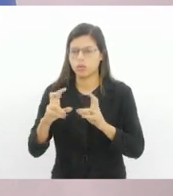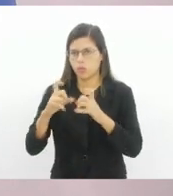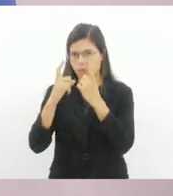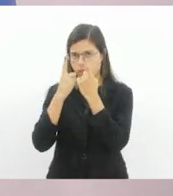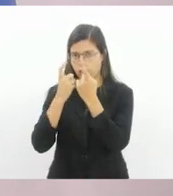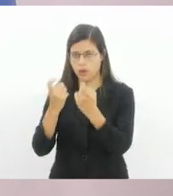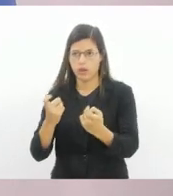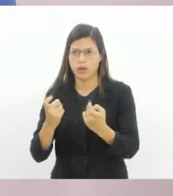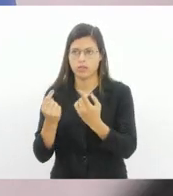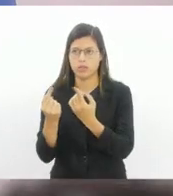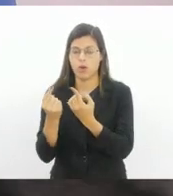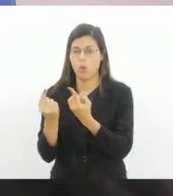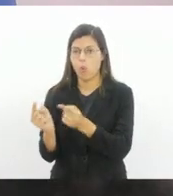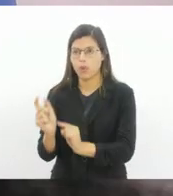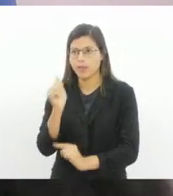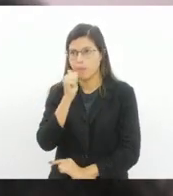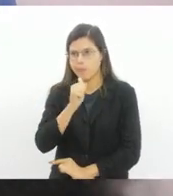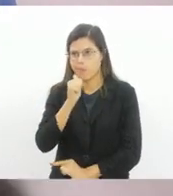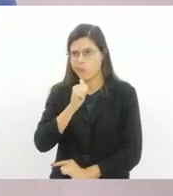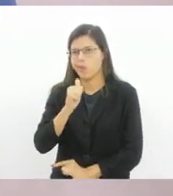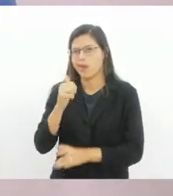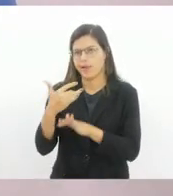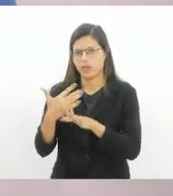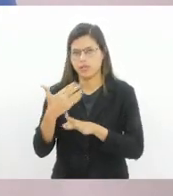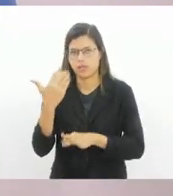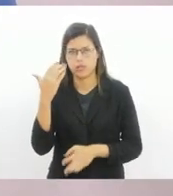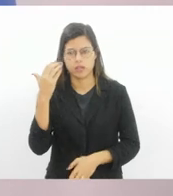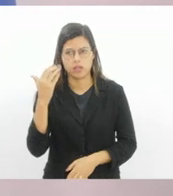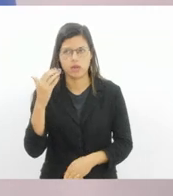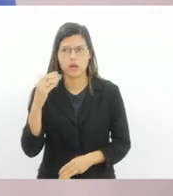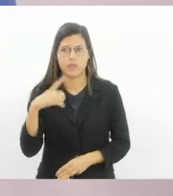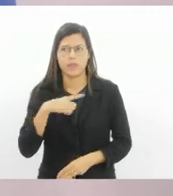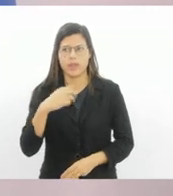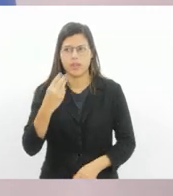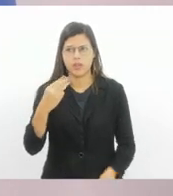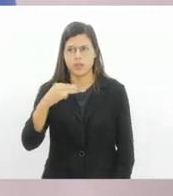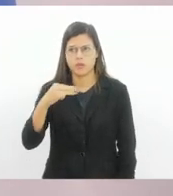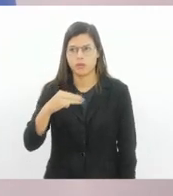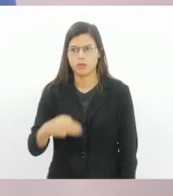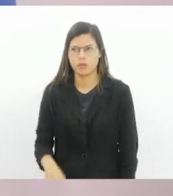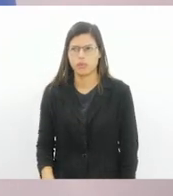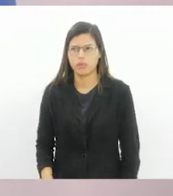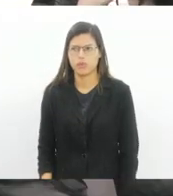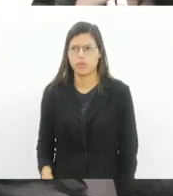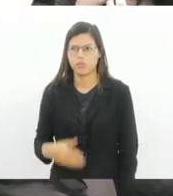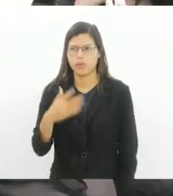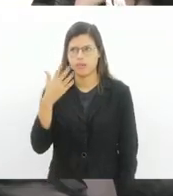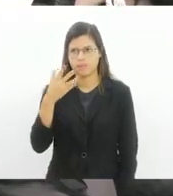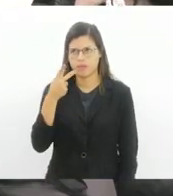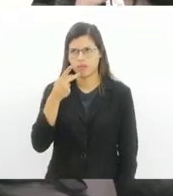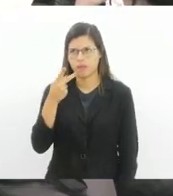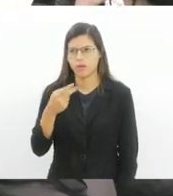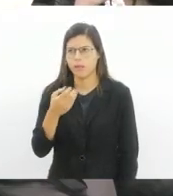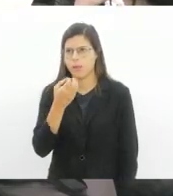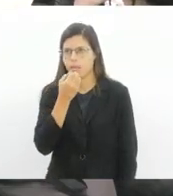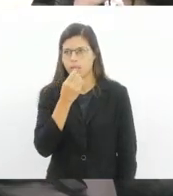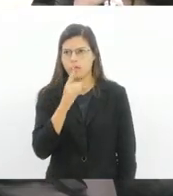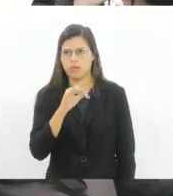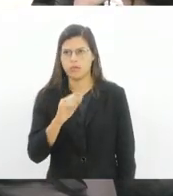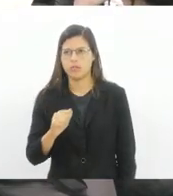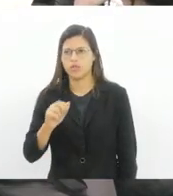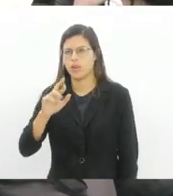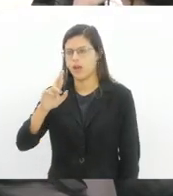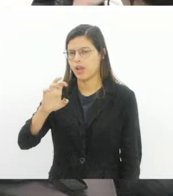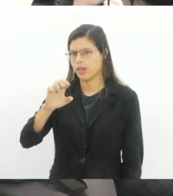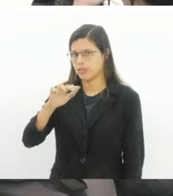violências contra a mulher em Niterói. Então, a senhora tem 3 minutos para fazer uso da fala. Isso, bom dia, Renata,